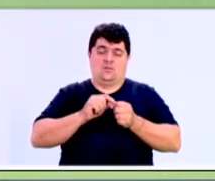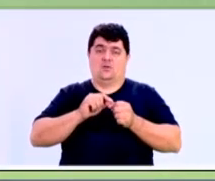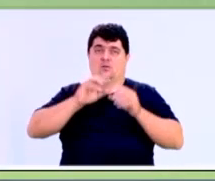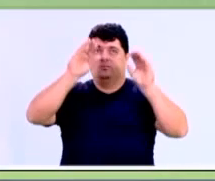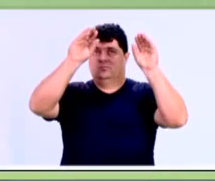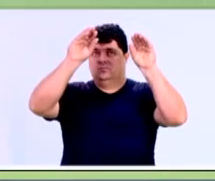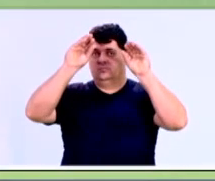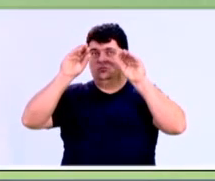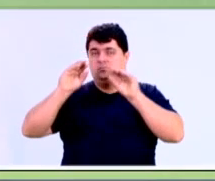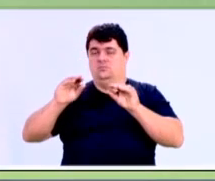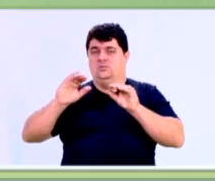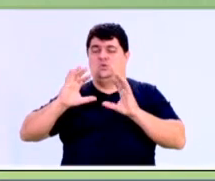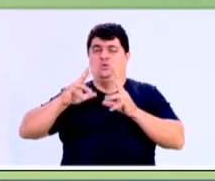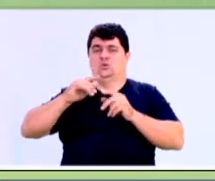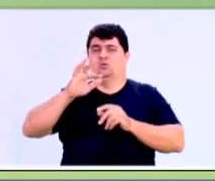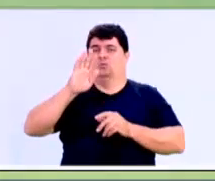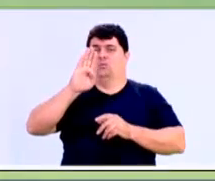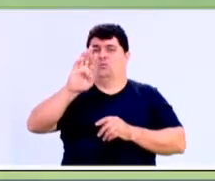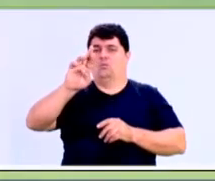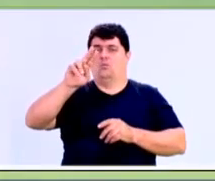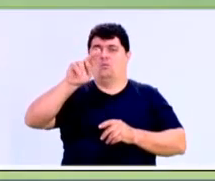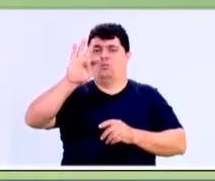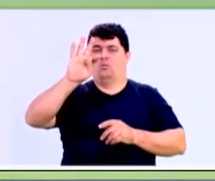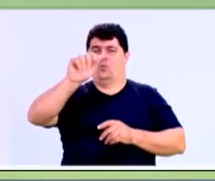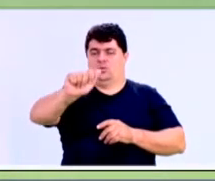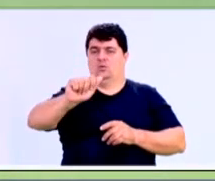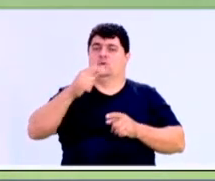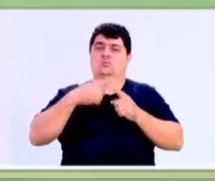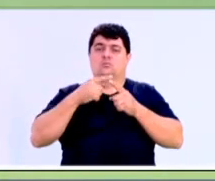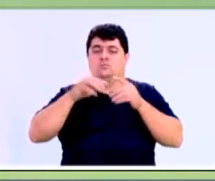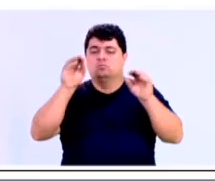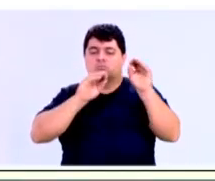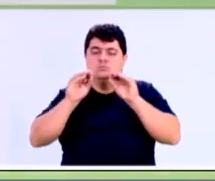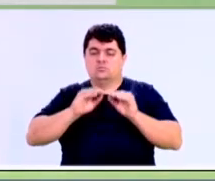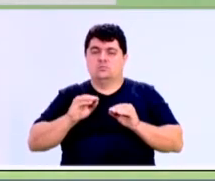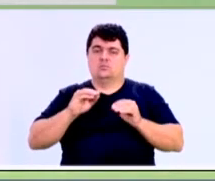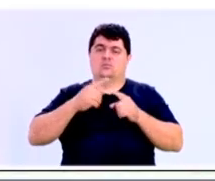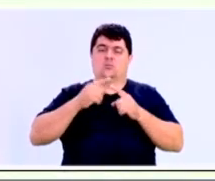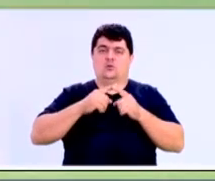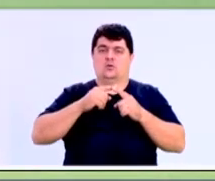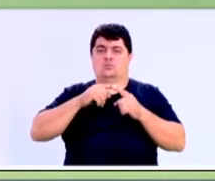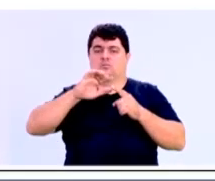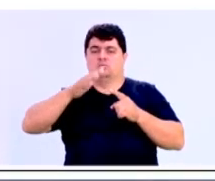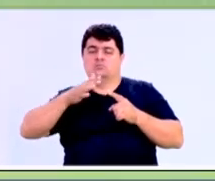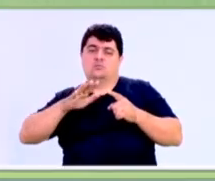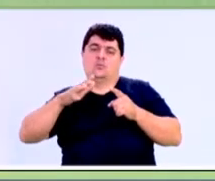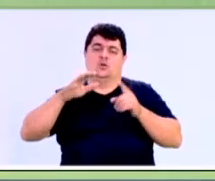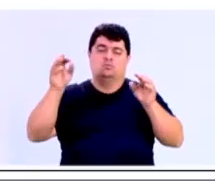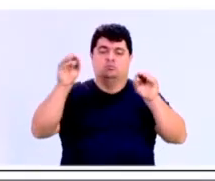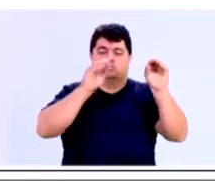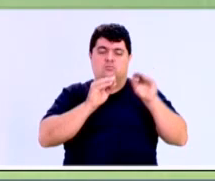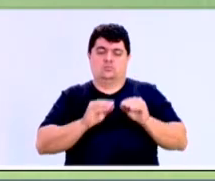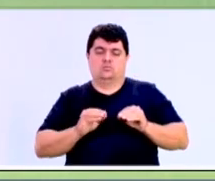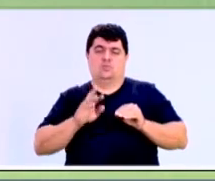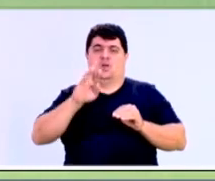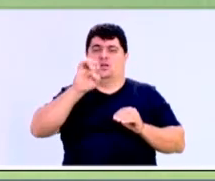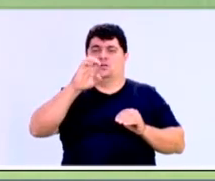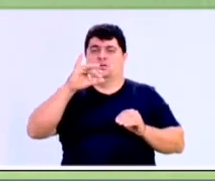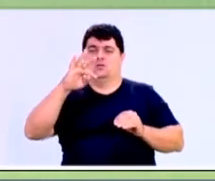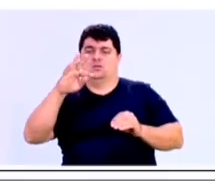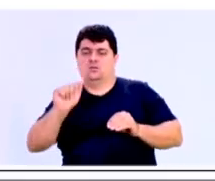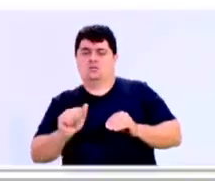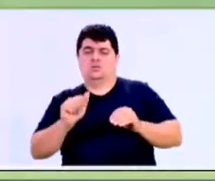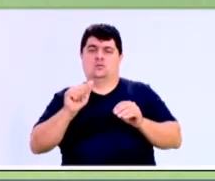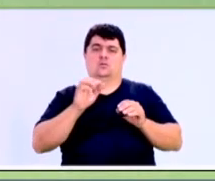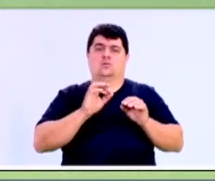pegar a receita bruta, ou seja, para o cálculo dos prazos médios a gente prefere pegar a receita bruta, a informação